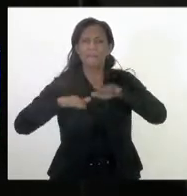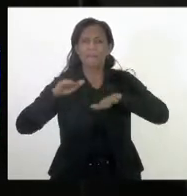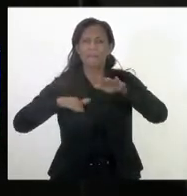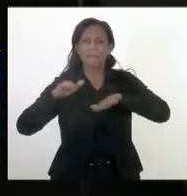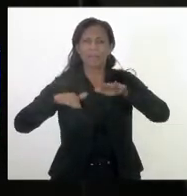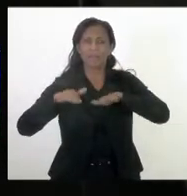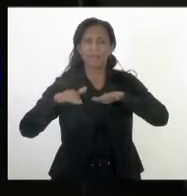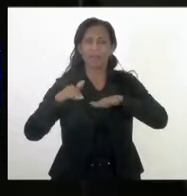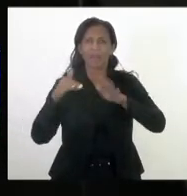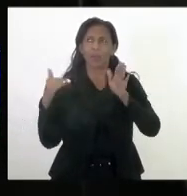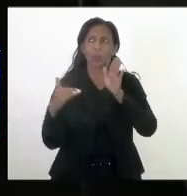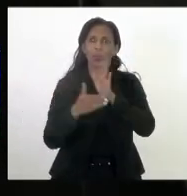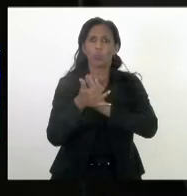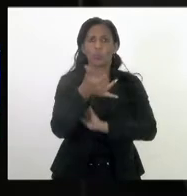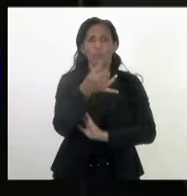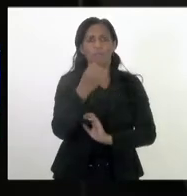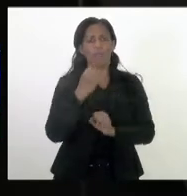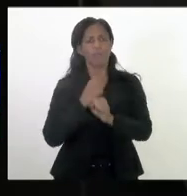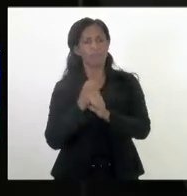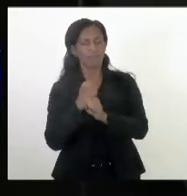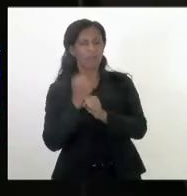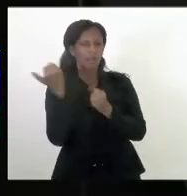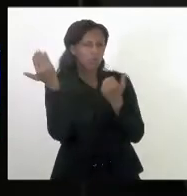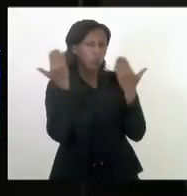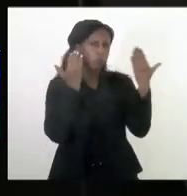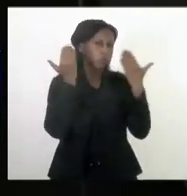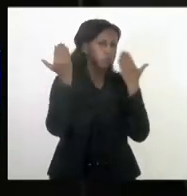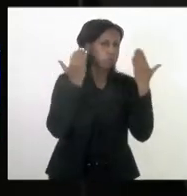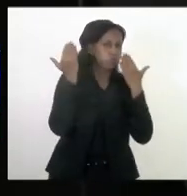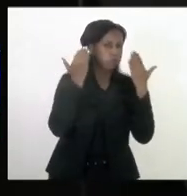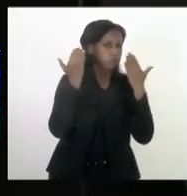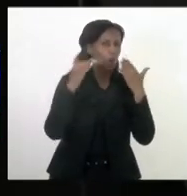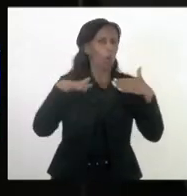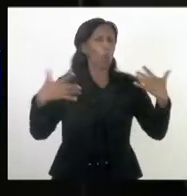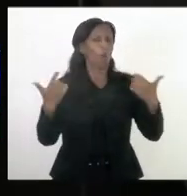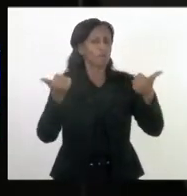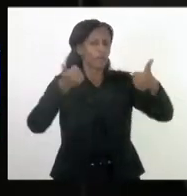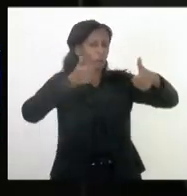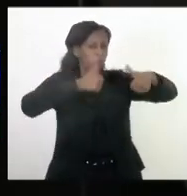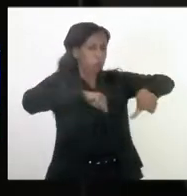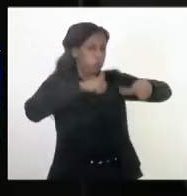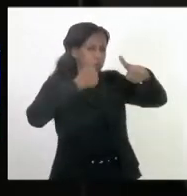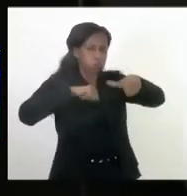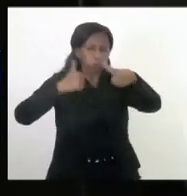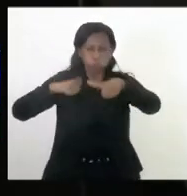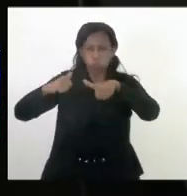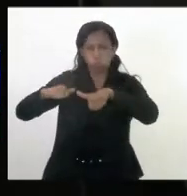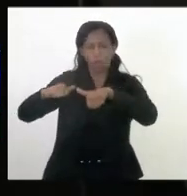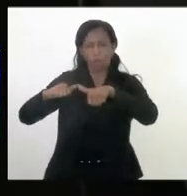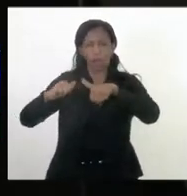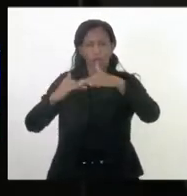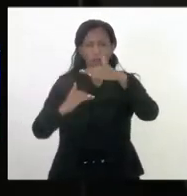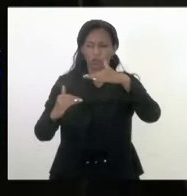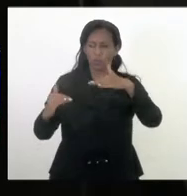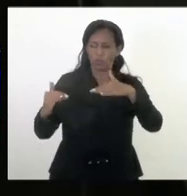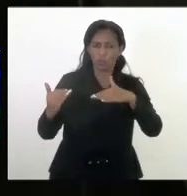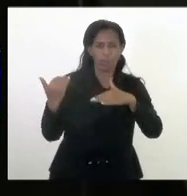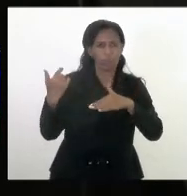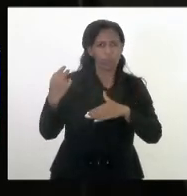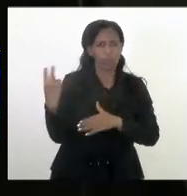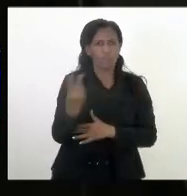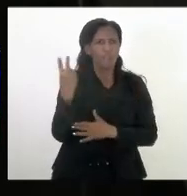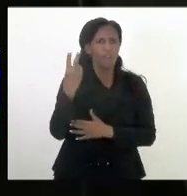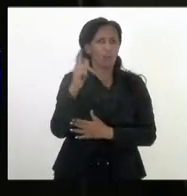últimos 10 anos. E quando nós vamos fazer uma análise do aumento do gás